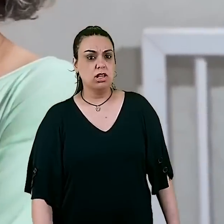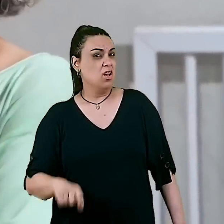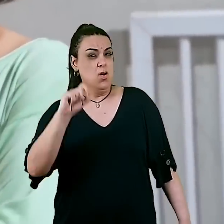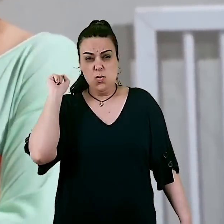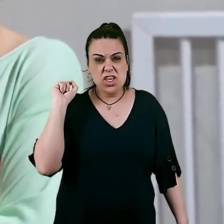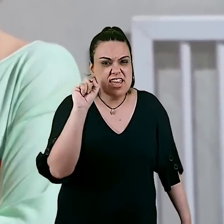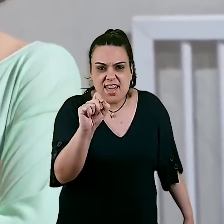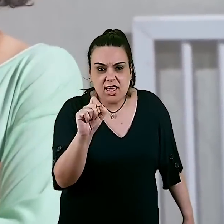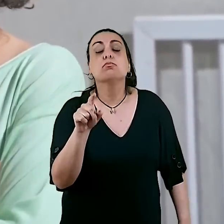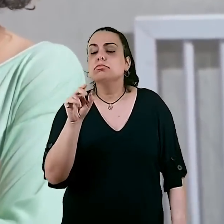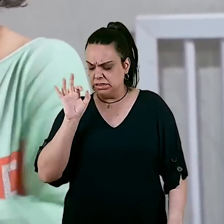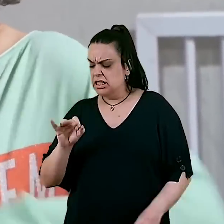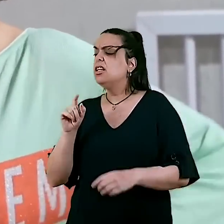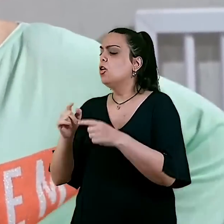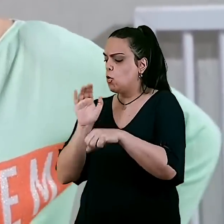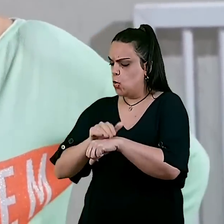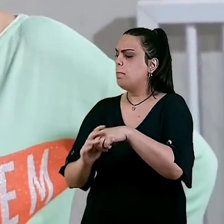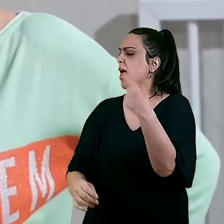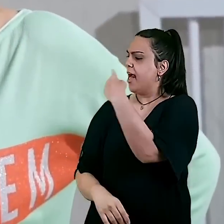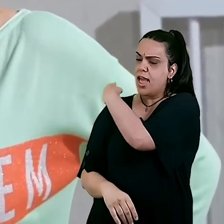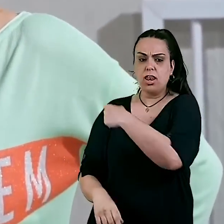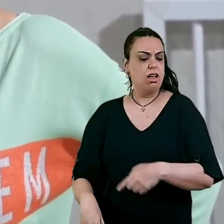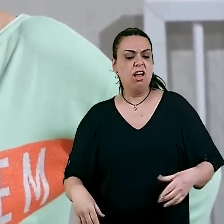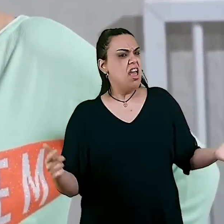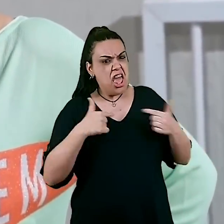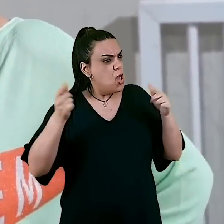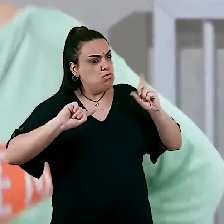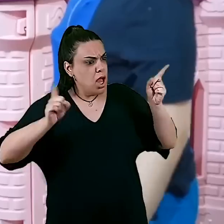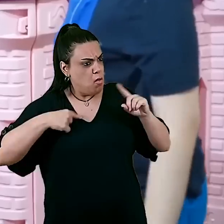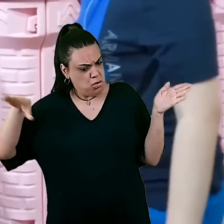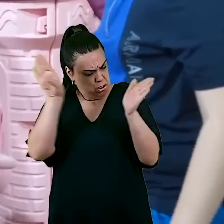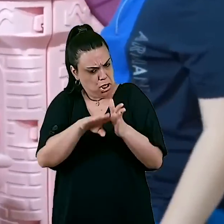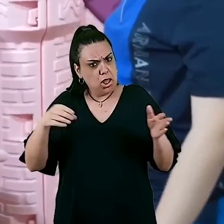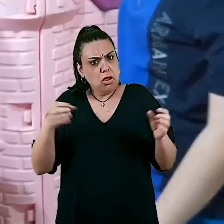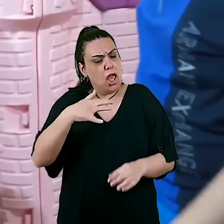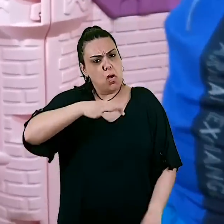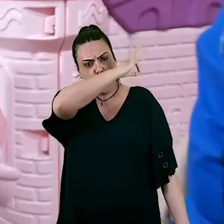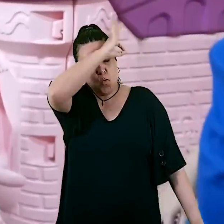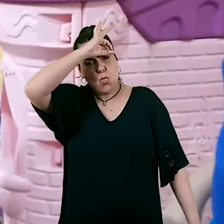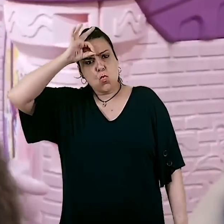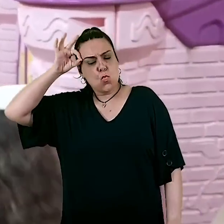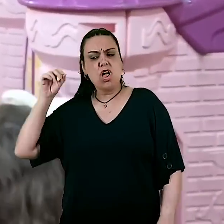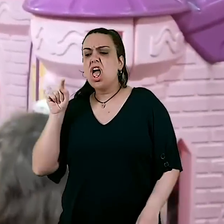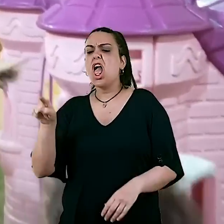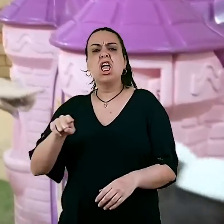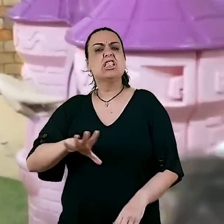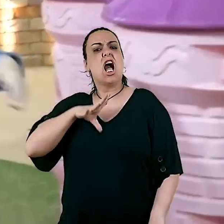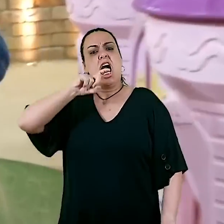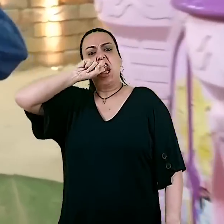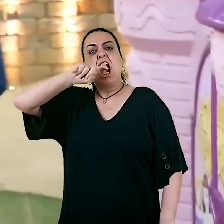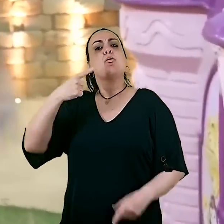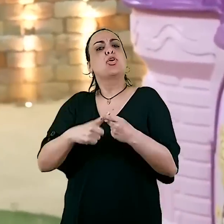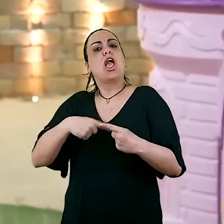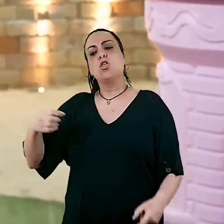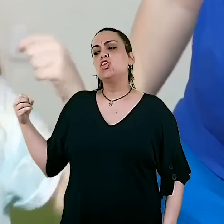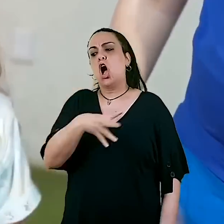O quê? Foi ela mesmo? Não fui ela. É claro que não fui eu. Eu cheguei hoje aqui, professora. Eu sou inocente. Eles estão com raiva de mim porque eu